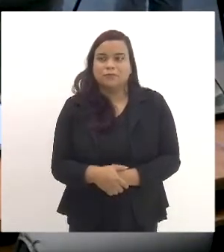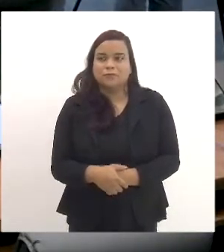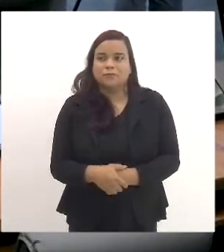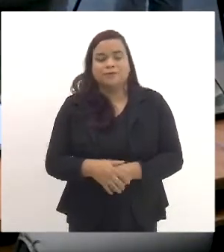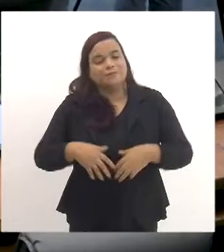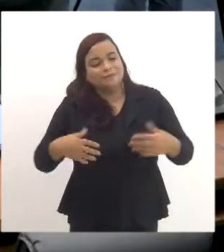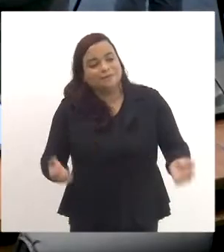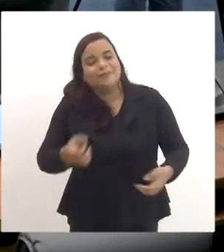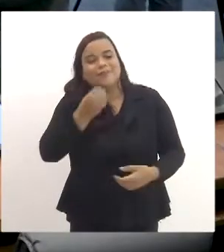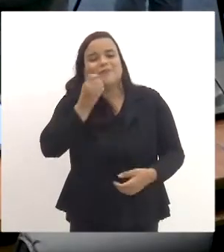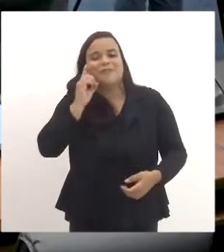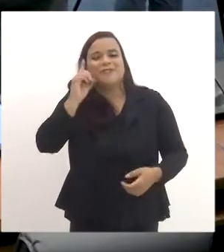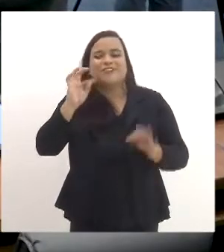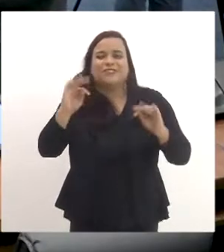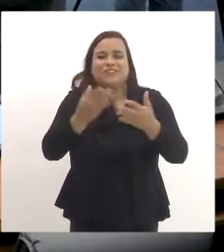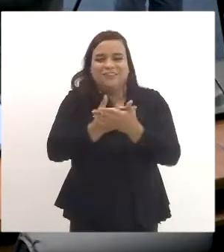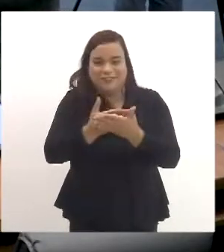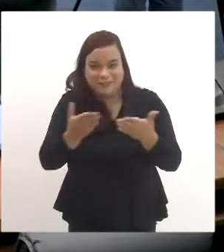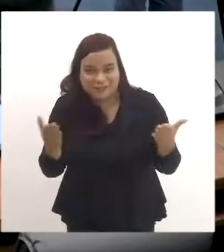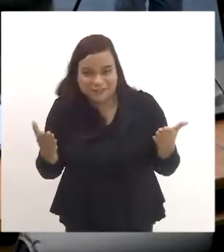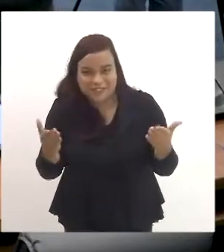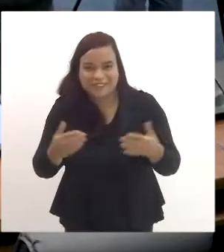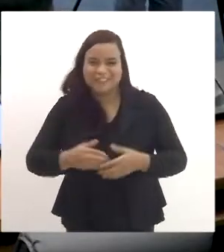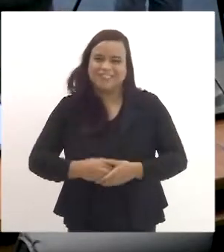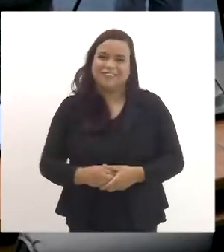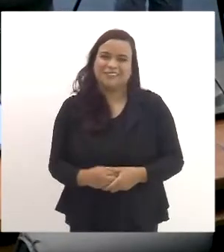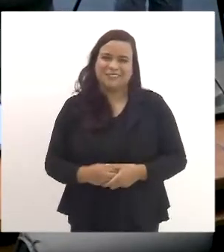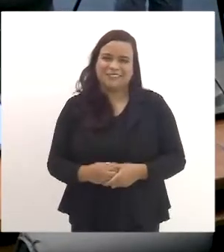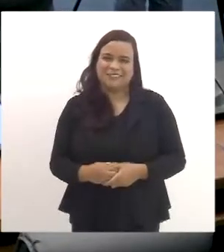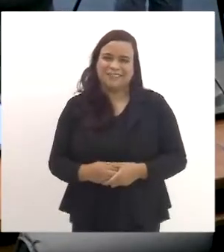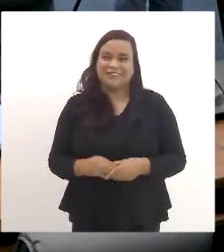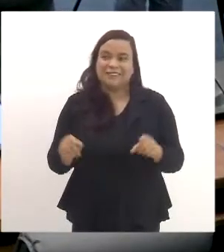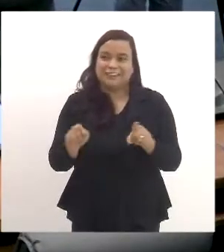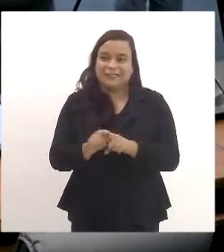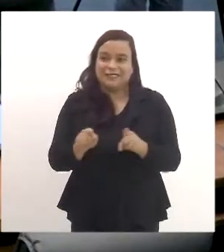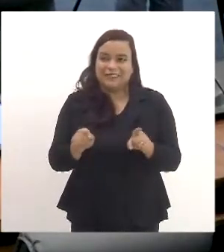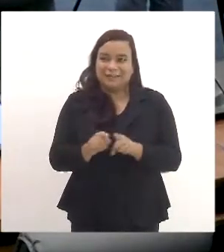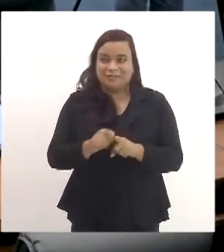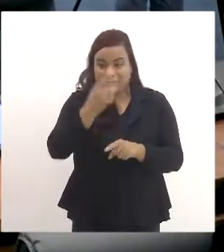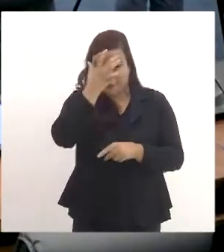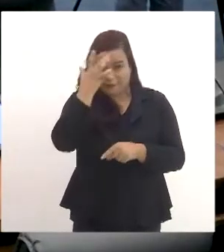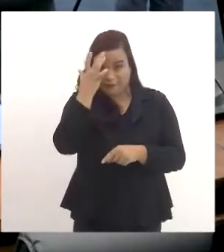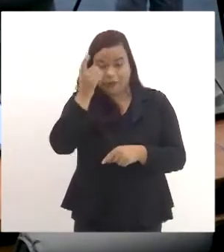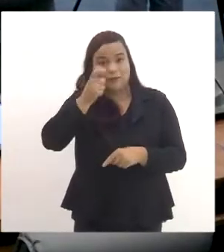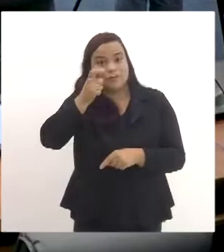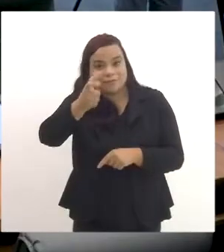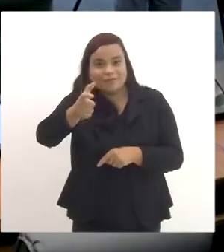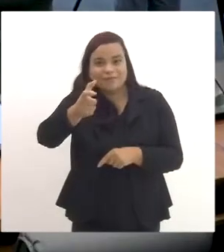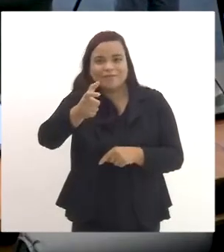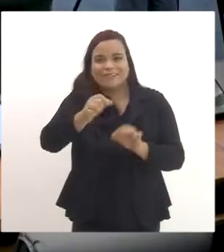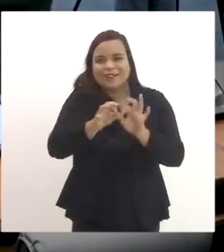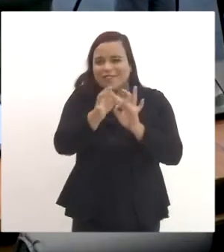Muito bom dia a todas e a todos e aqueles também que à distância nos